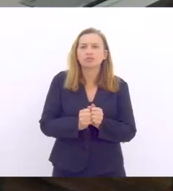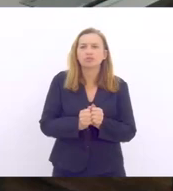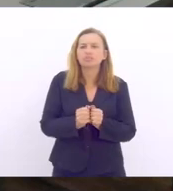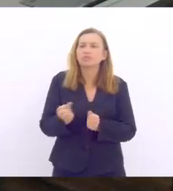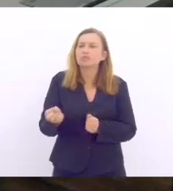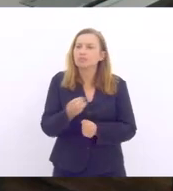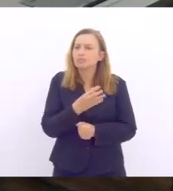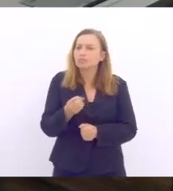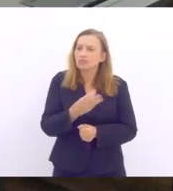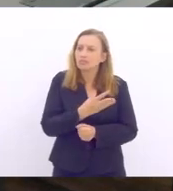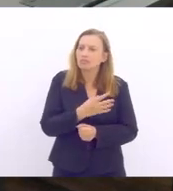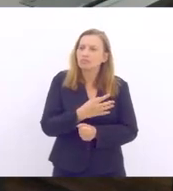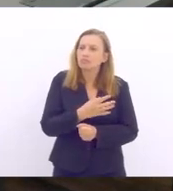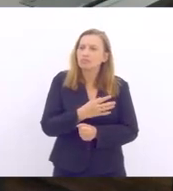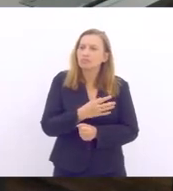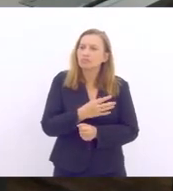nova.